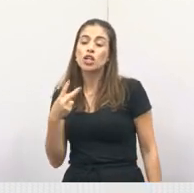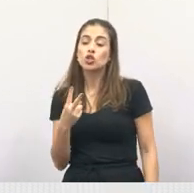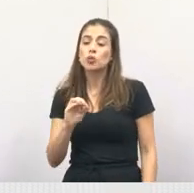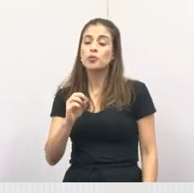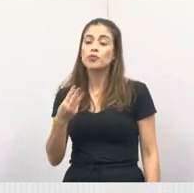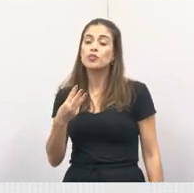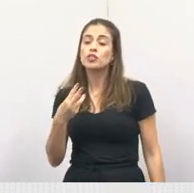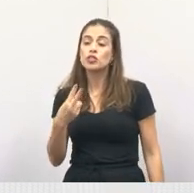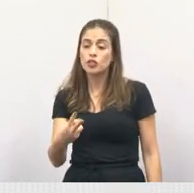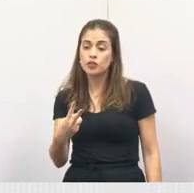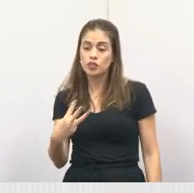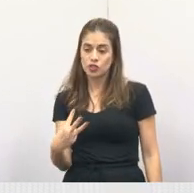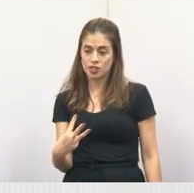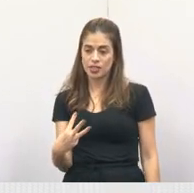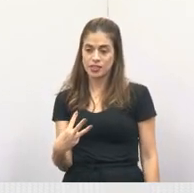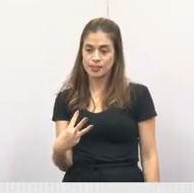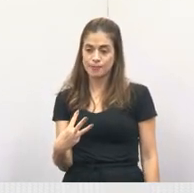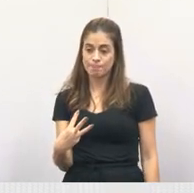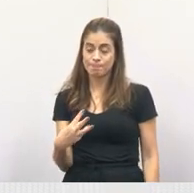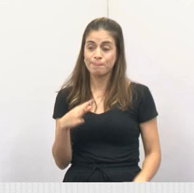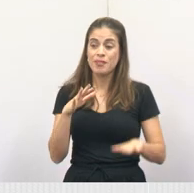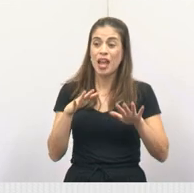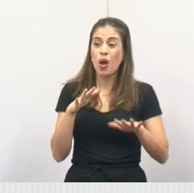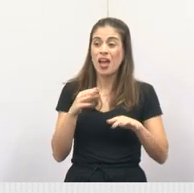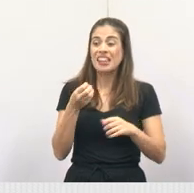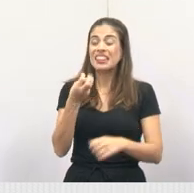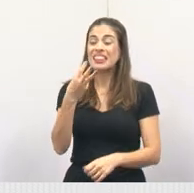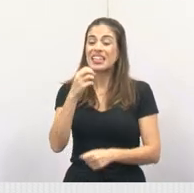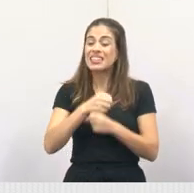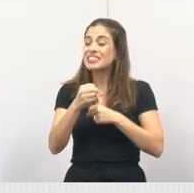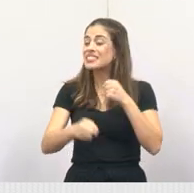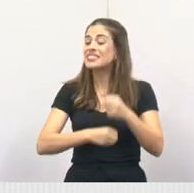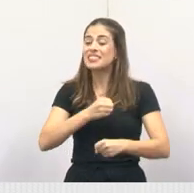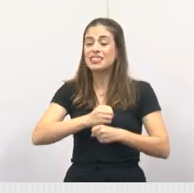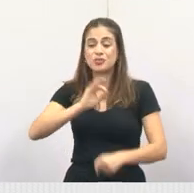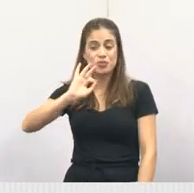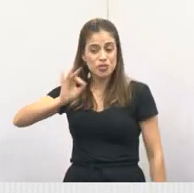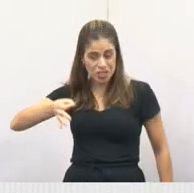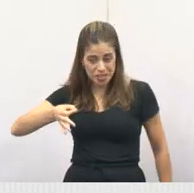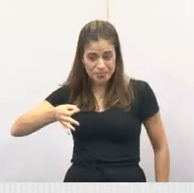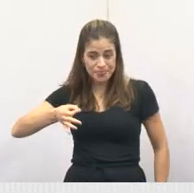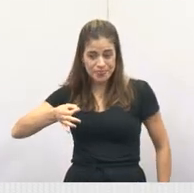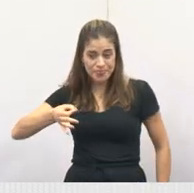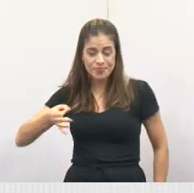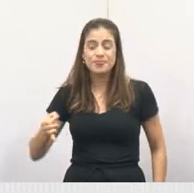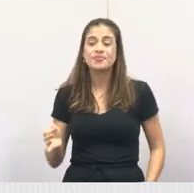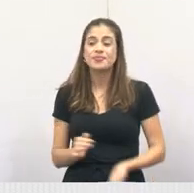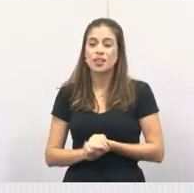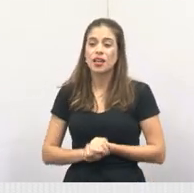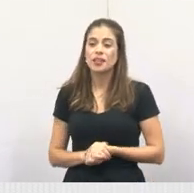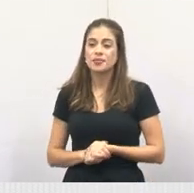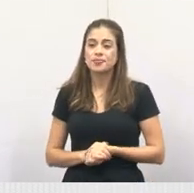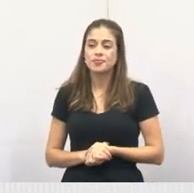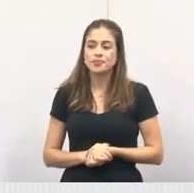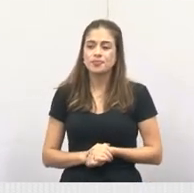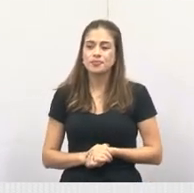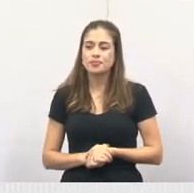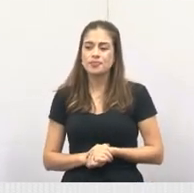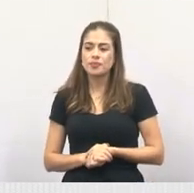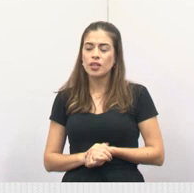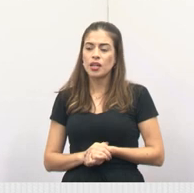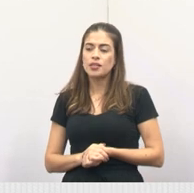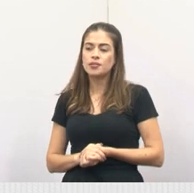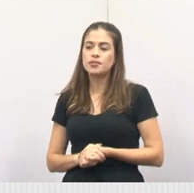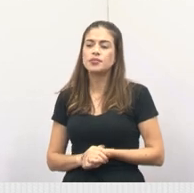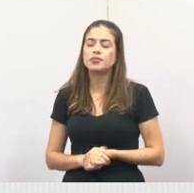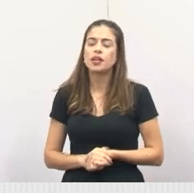tem um atraso aí de quase três anos se nós estamos em 23 a obra ter sido entregue de dezembro 2020